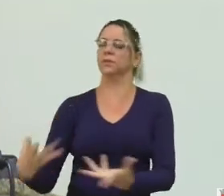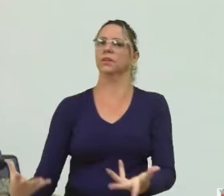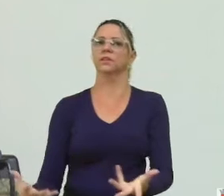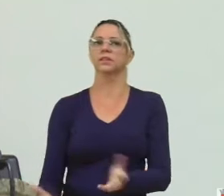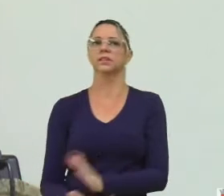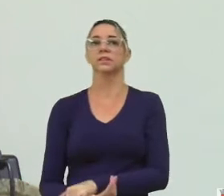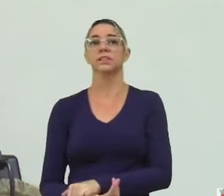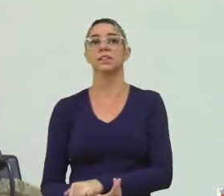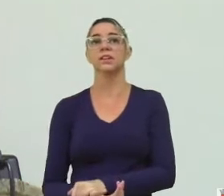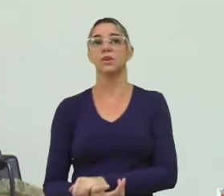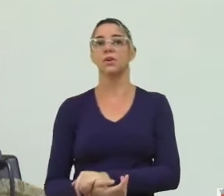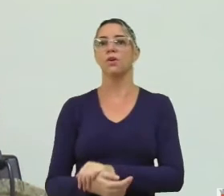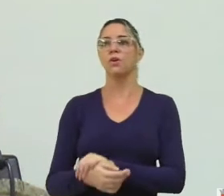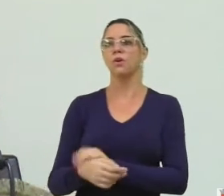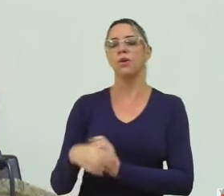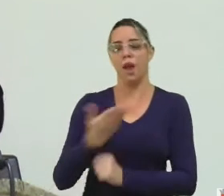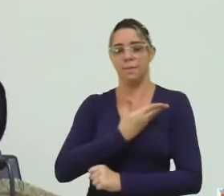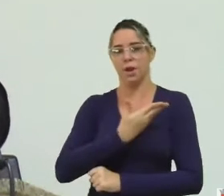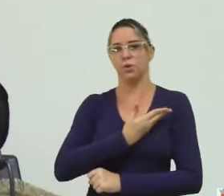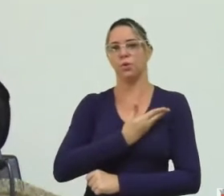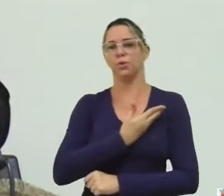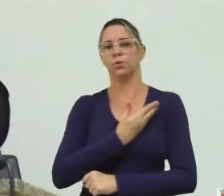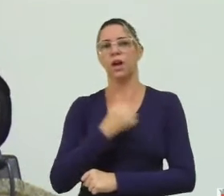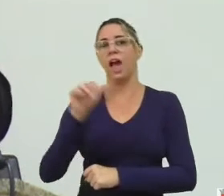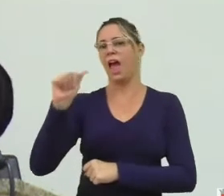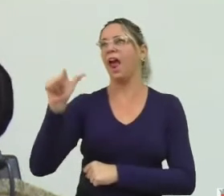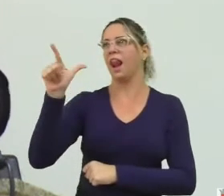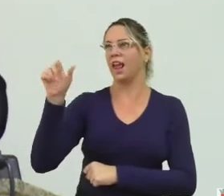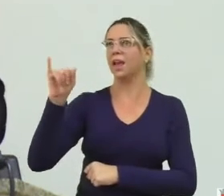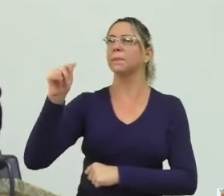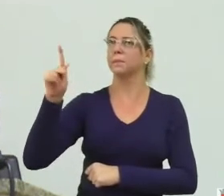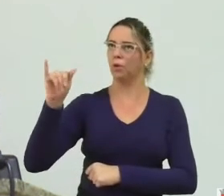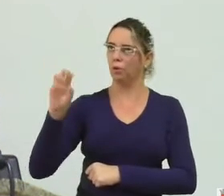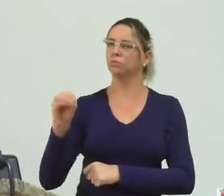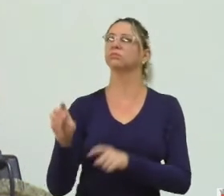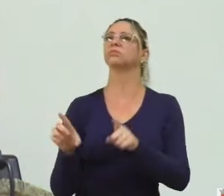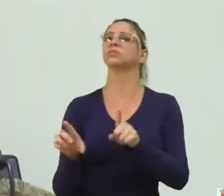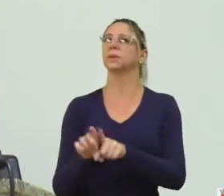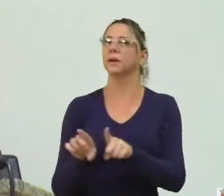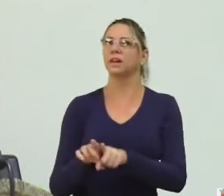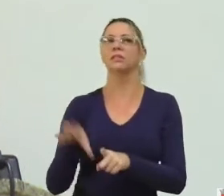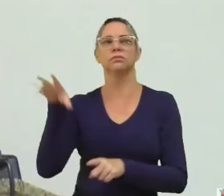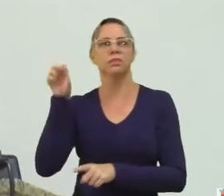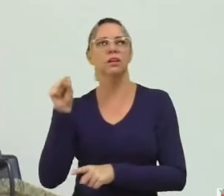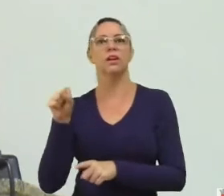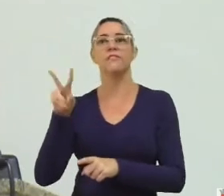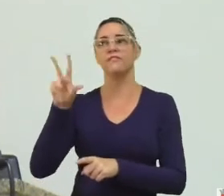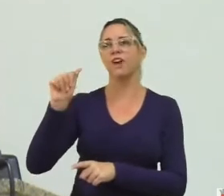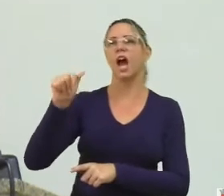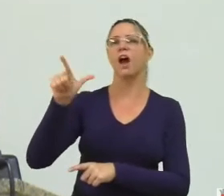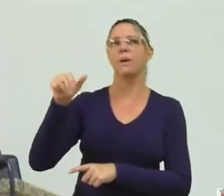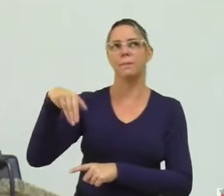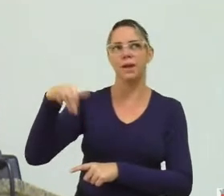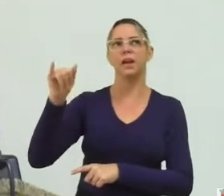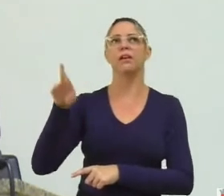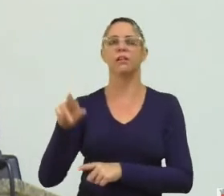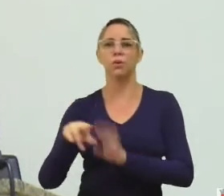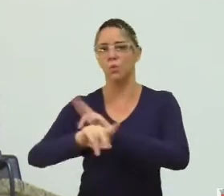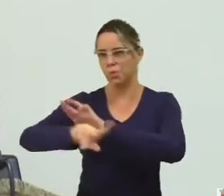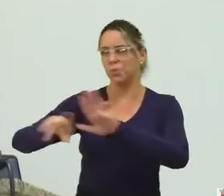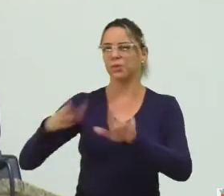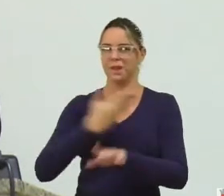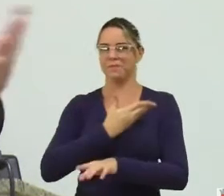Luizinho, que nunca deixa de escutar, a seu Alípio, a Valmir. Então,